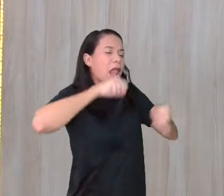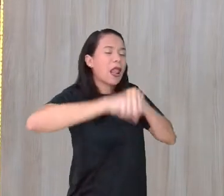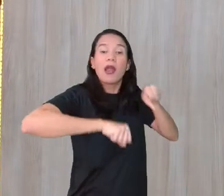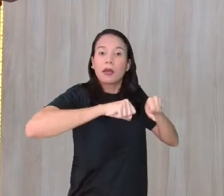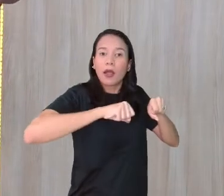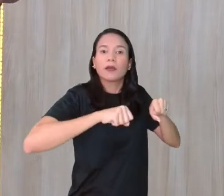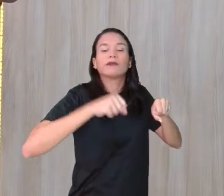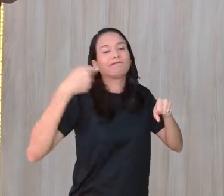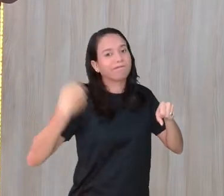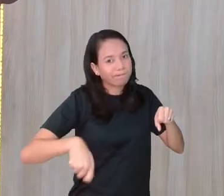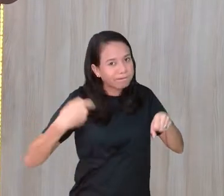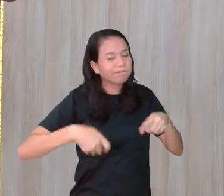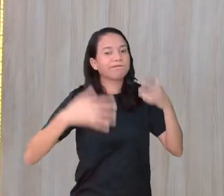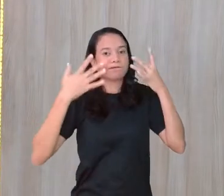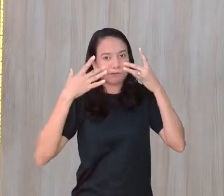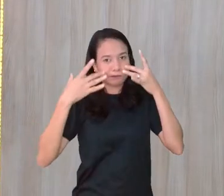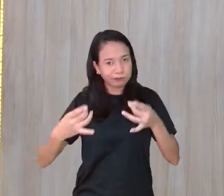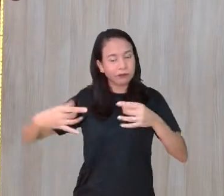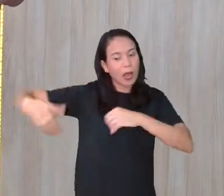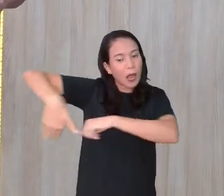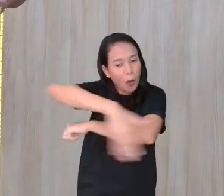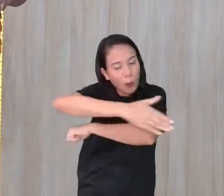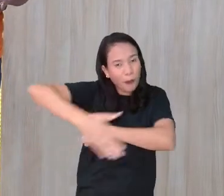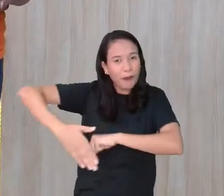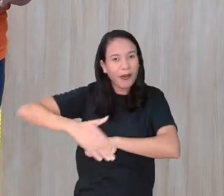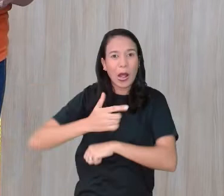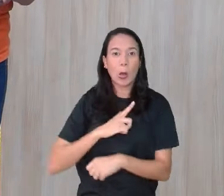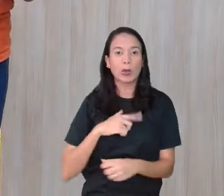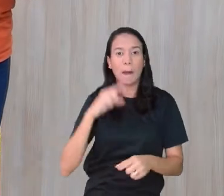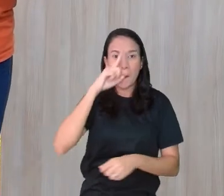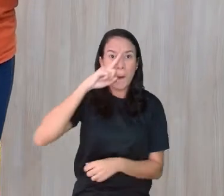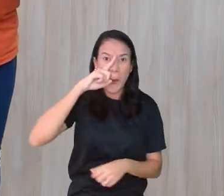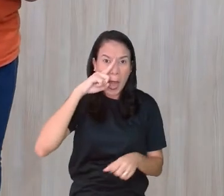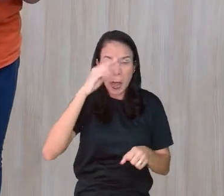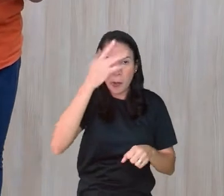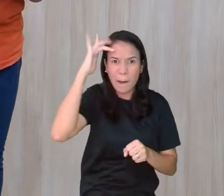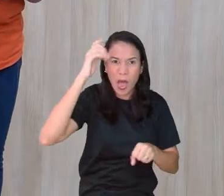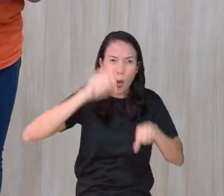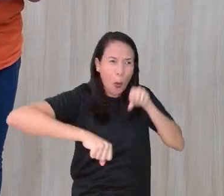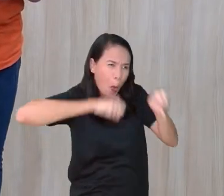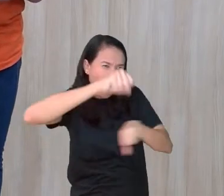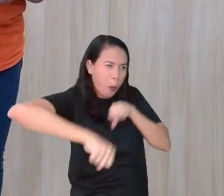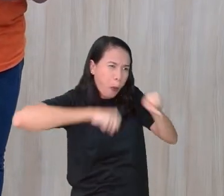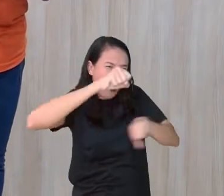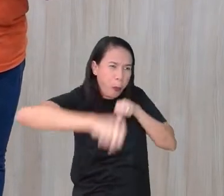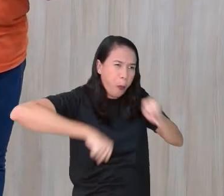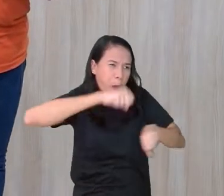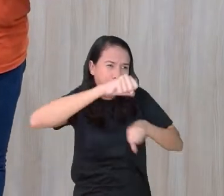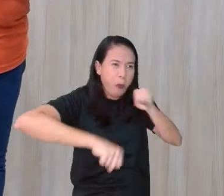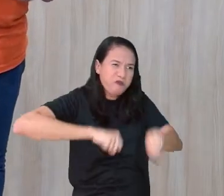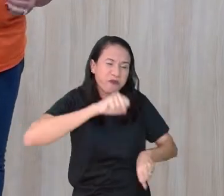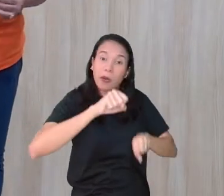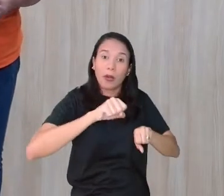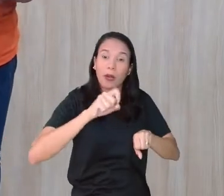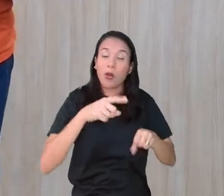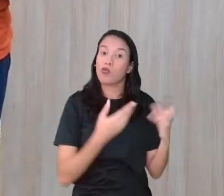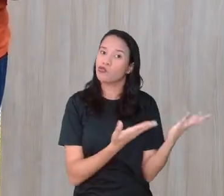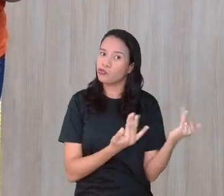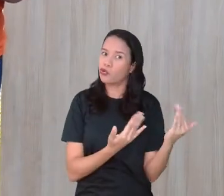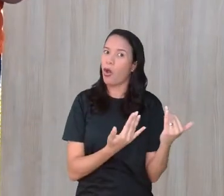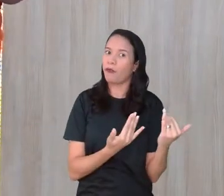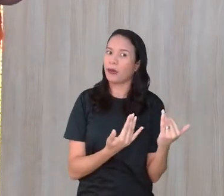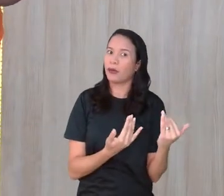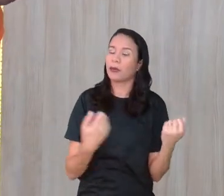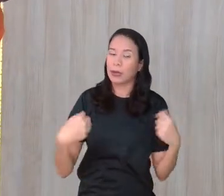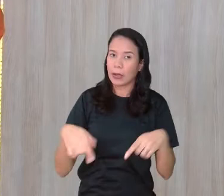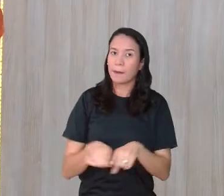escola, prestar atenção. Não fazer aquelas manobras que às vezes eu vejo os alunos fazendo, os jovens e até mesmo